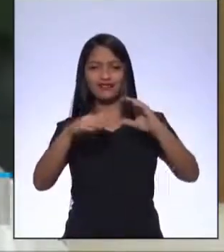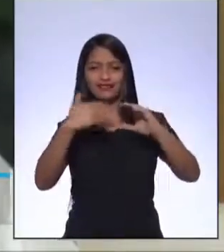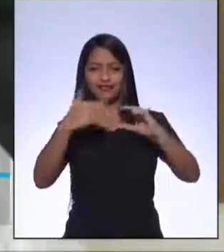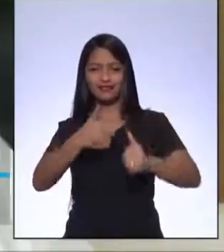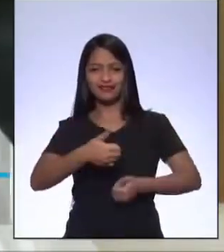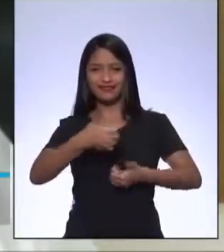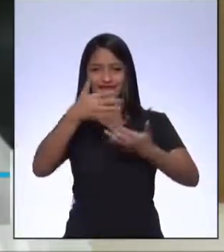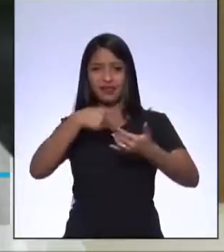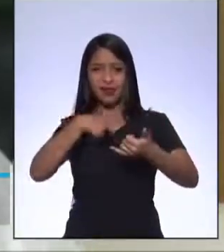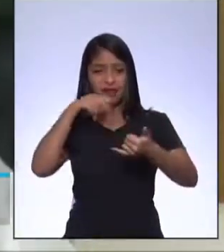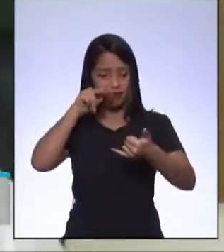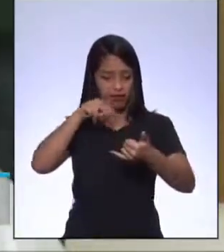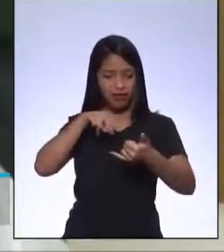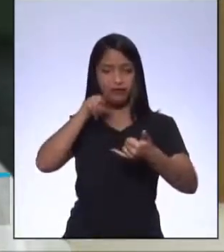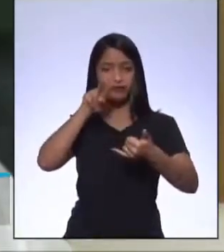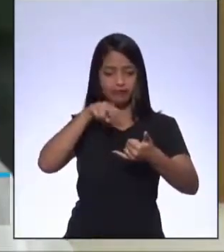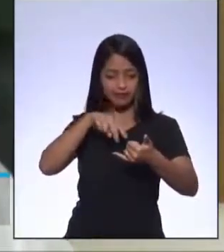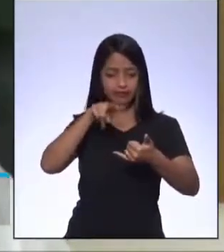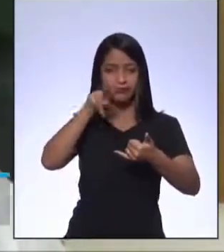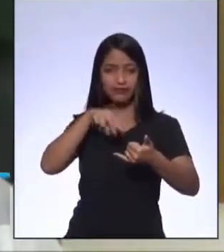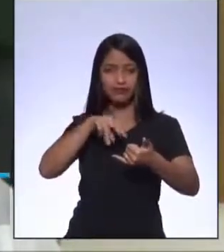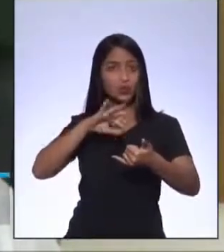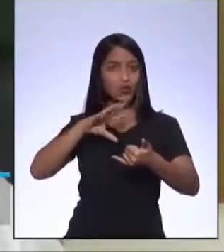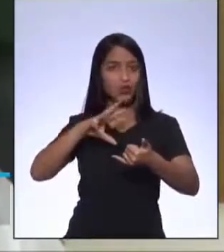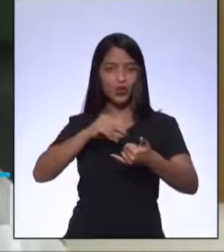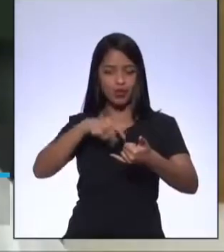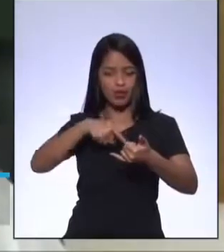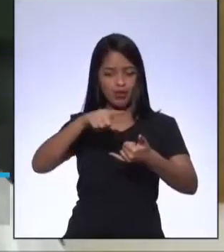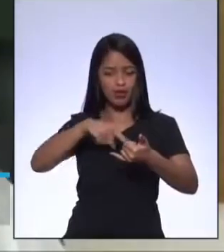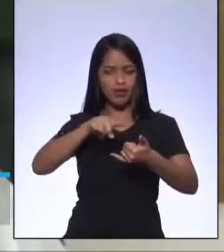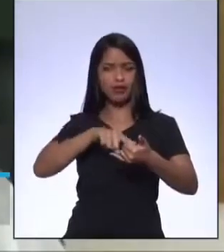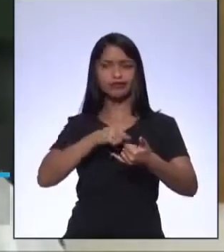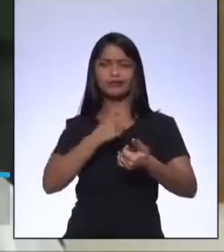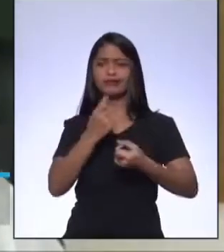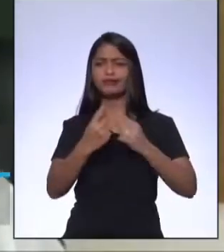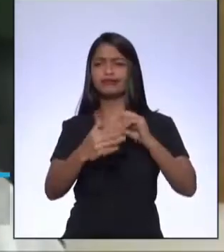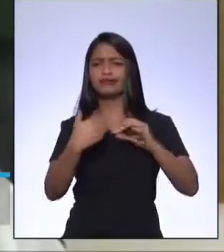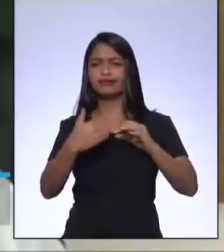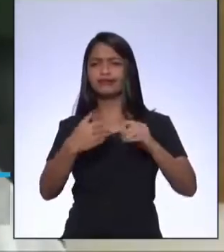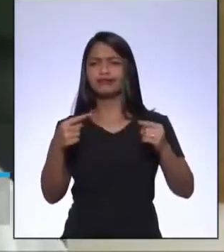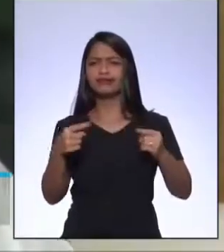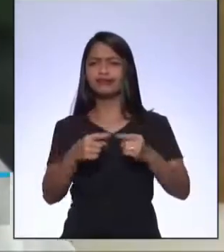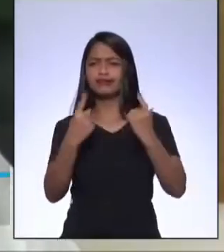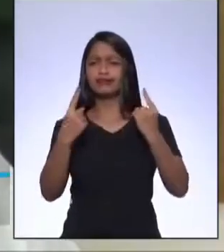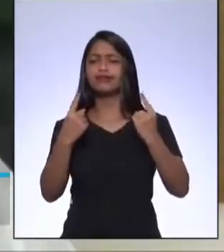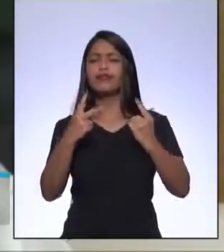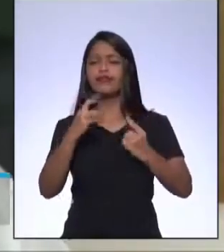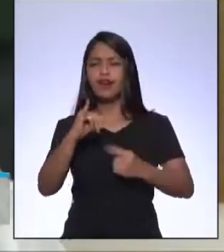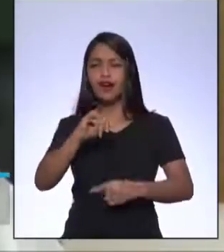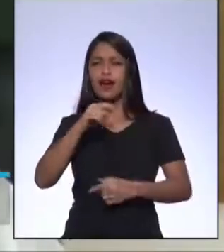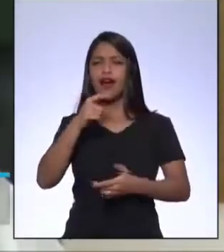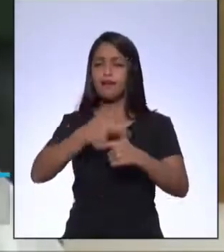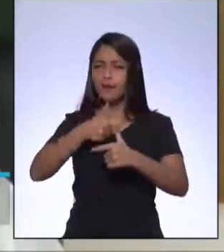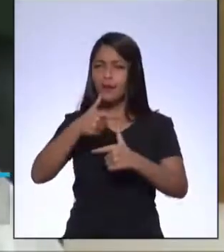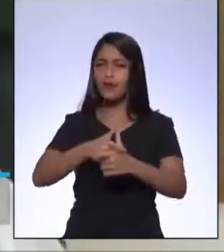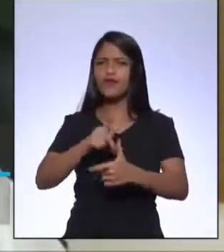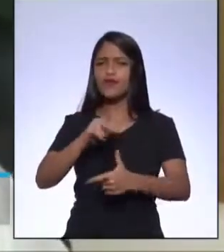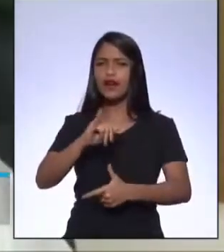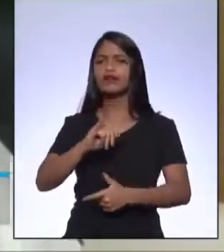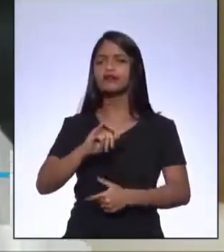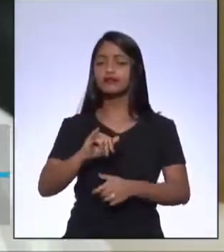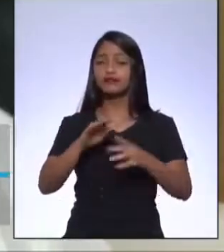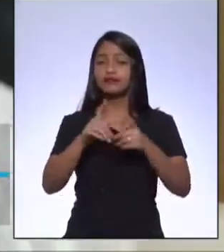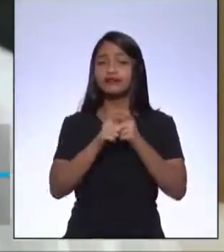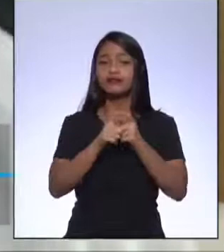a participação de vocês no chat, tá? A gente olha tudo, inclusive as besteiras que alguns colocam aqui, daqui a pouco a gente vai puxar a orelha. Mas graças a Deus, a